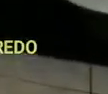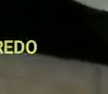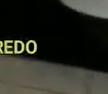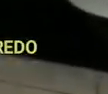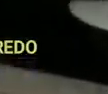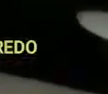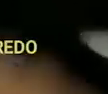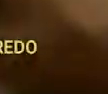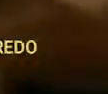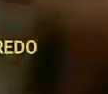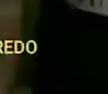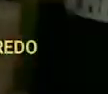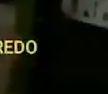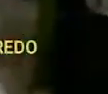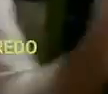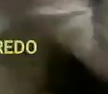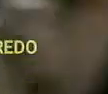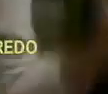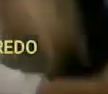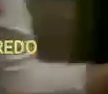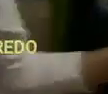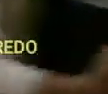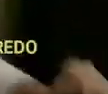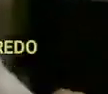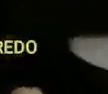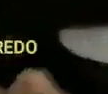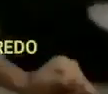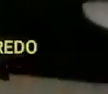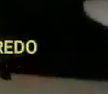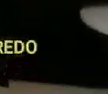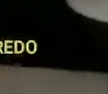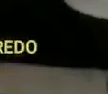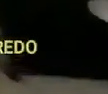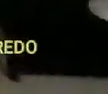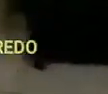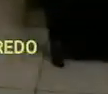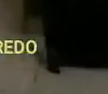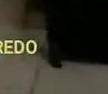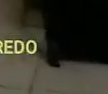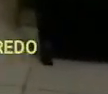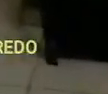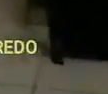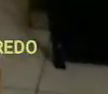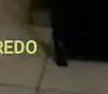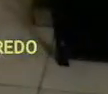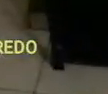deu? 7. Você ganhou! Muito bem. Agora manda um beijo pra tia Maraísa.